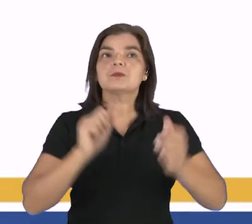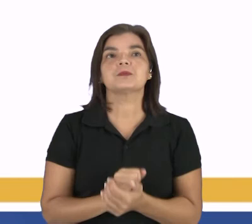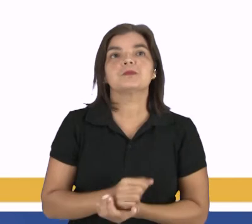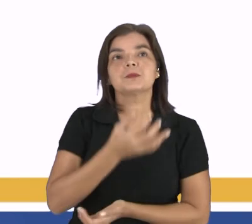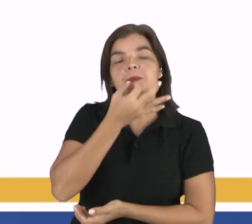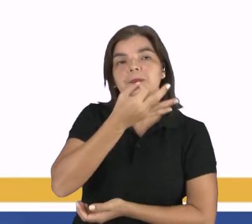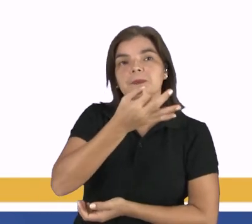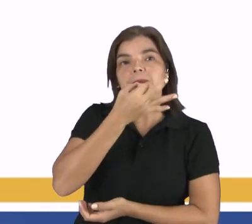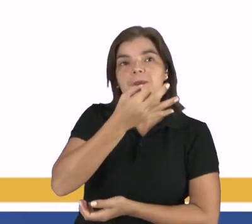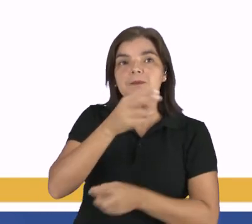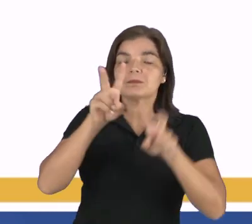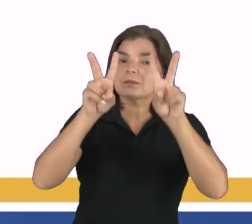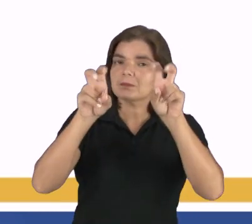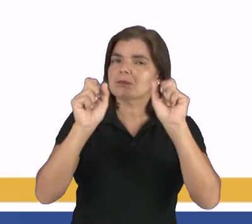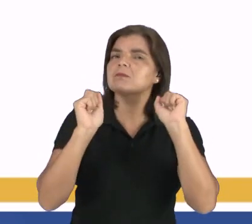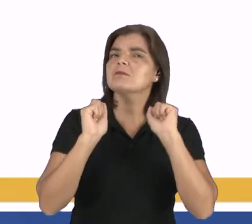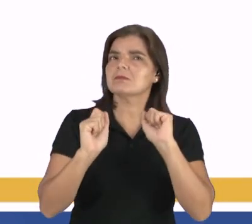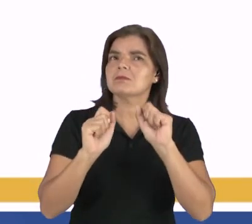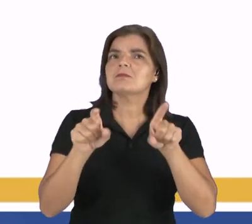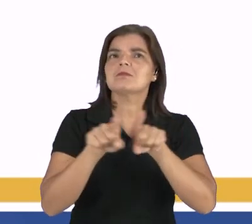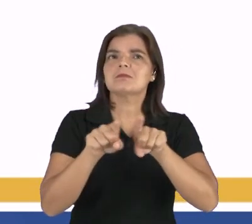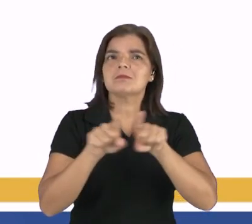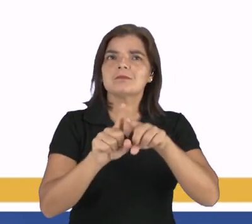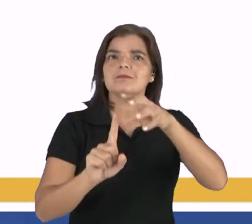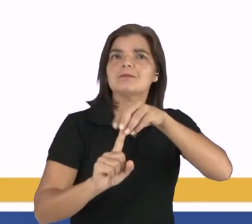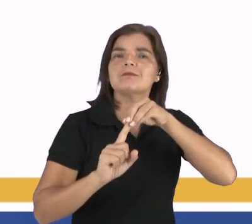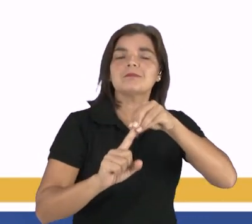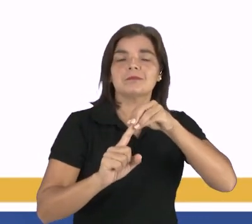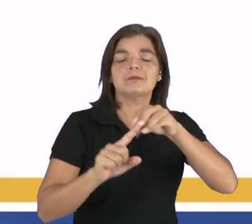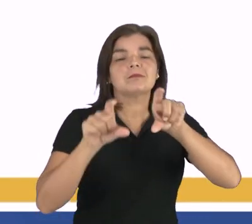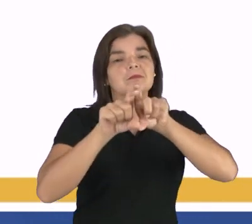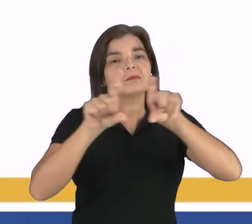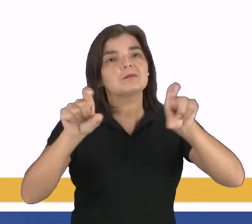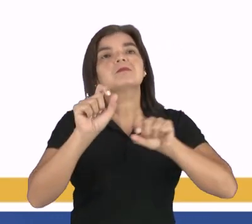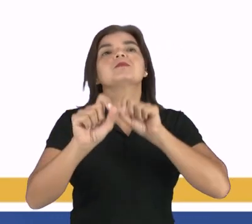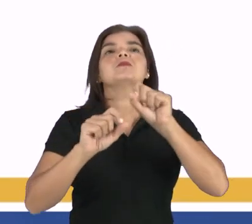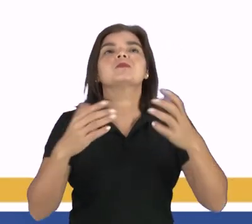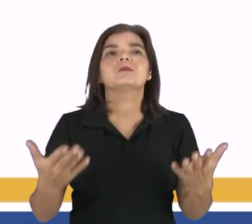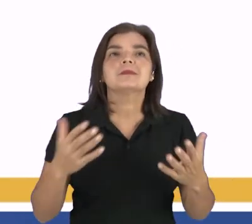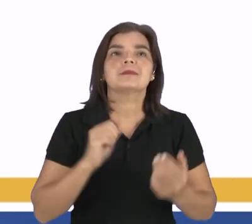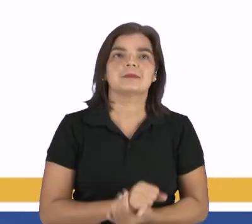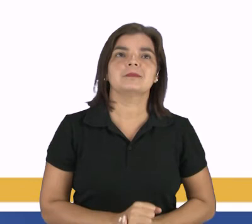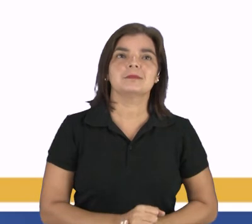ponto de vista da temática, pode-se inferir que o objetivo dessa charge